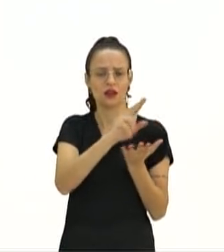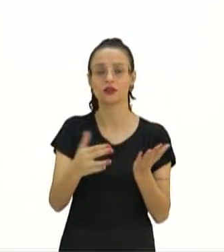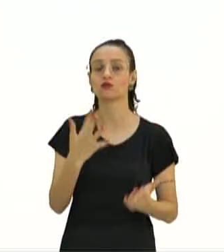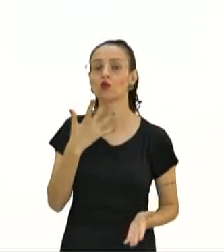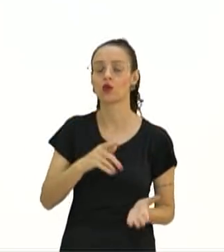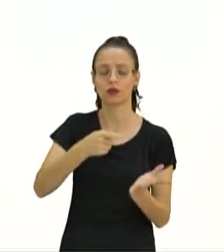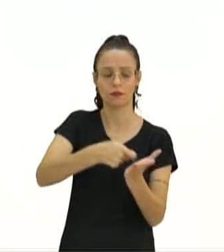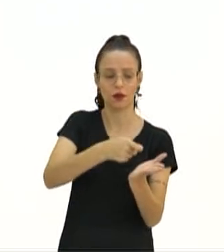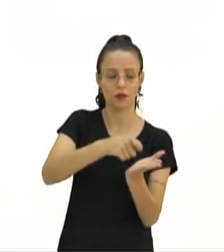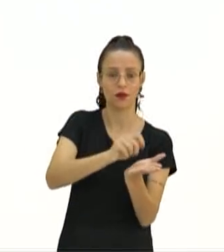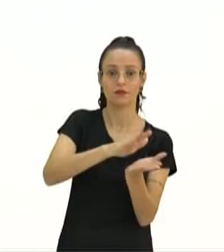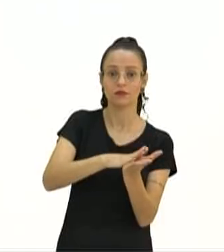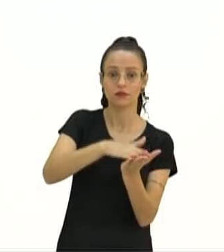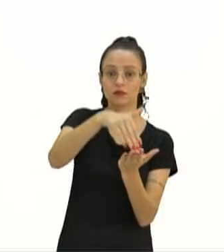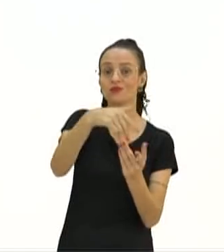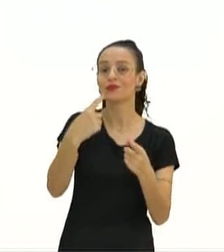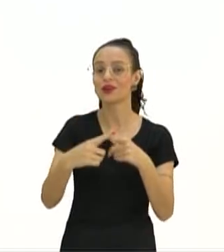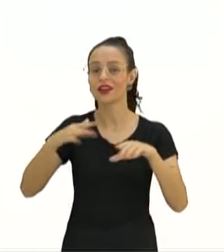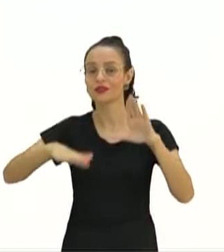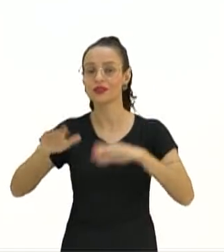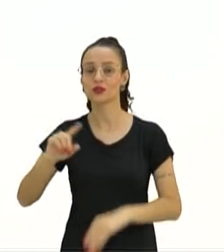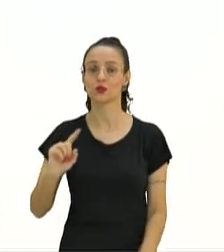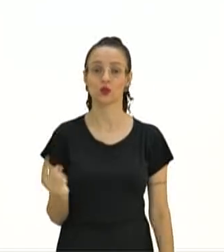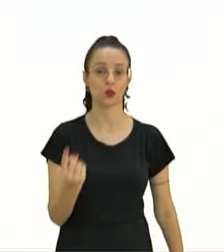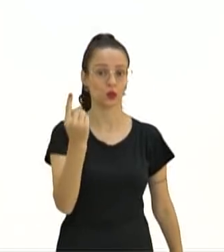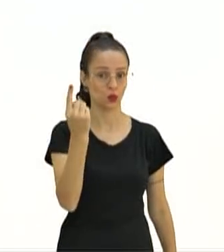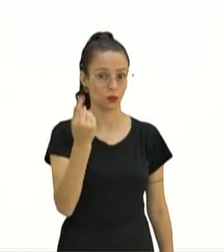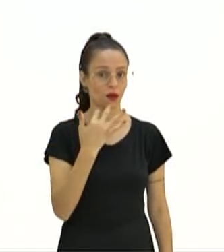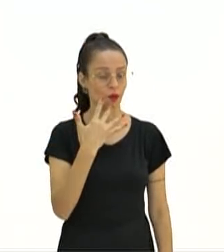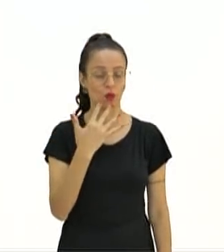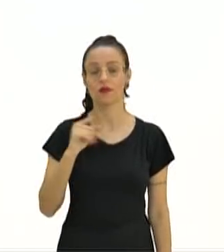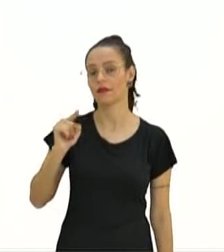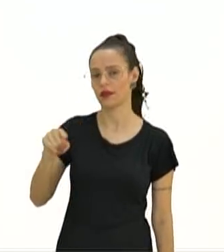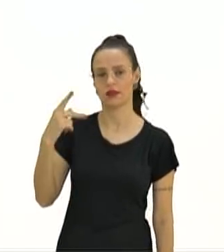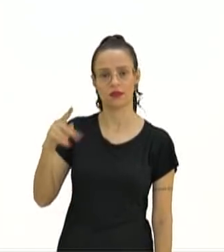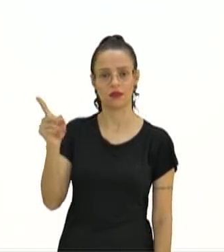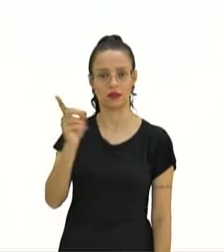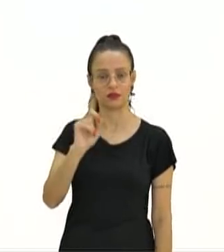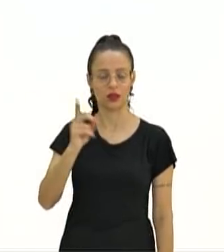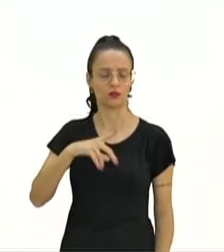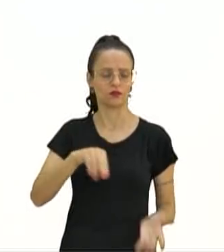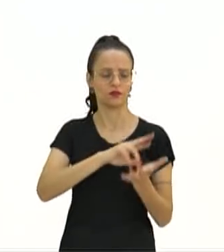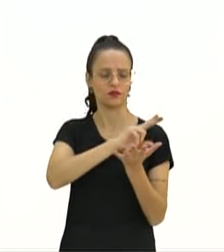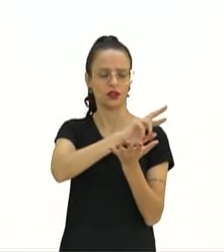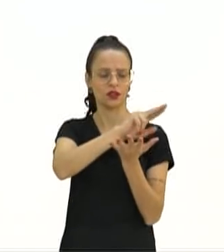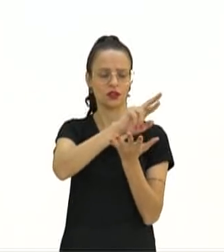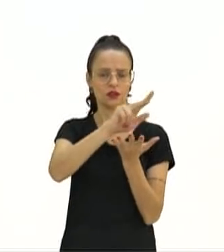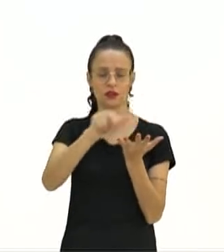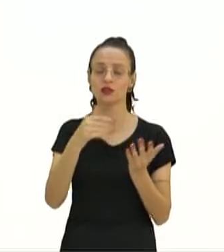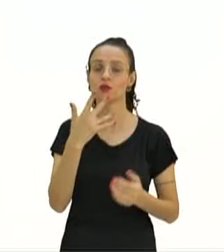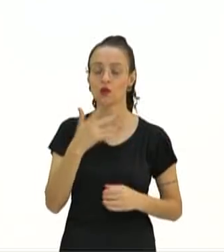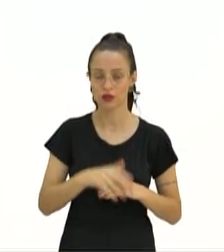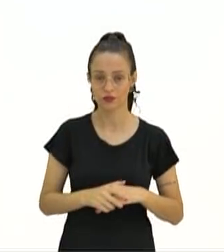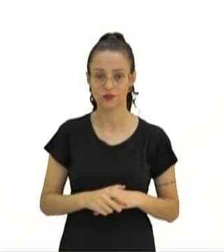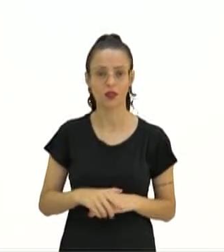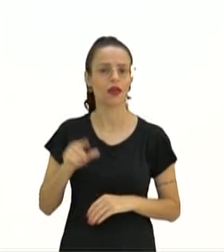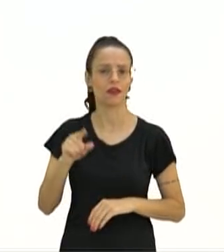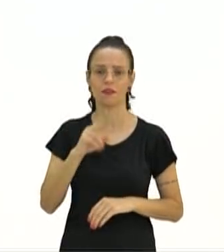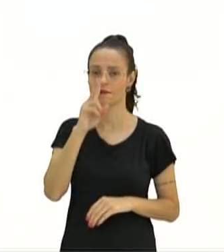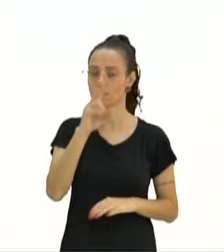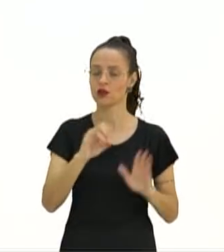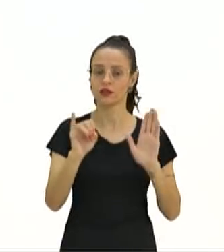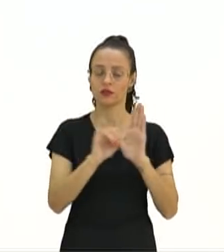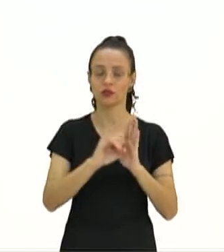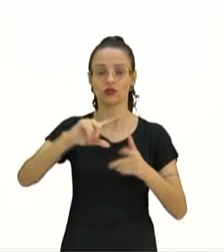vezes na xilogravura se usa só uma cor, né? E ali na dele a gente viu que tem várias cores. Forte identidade com